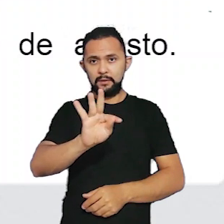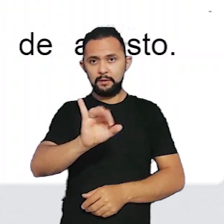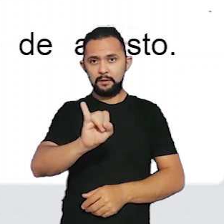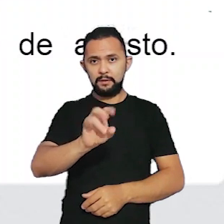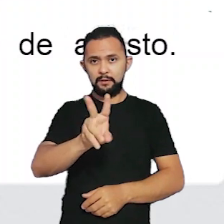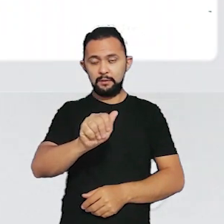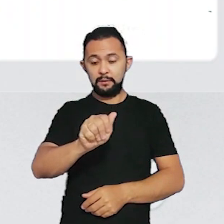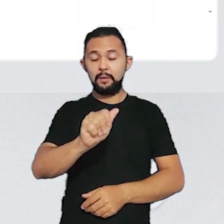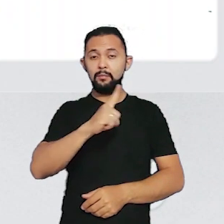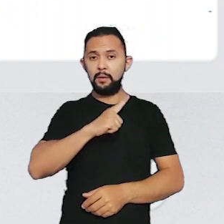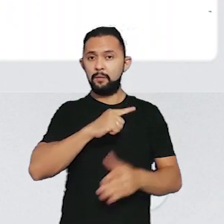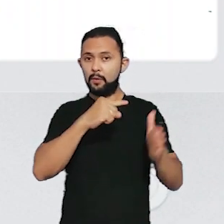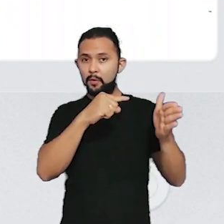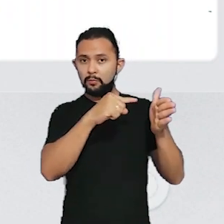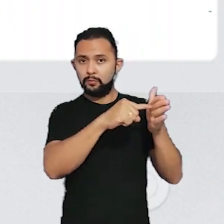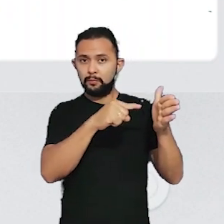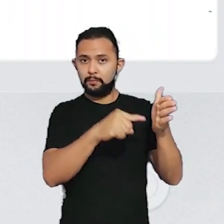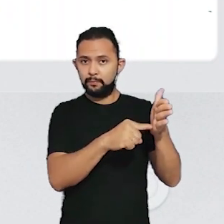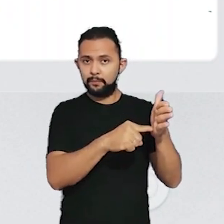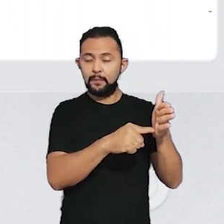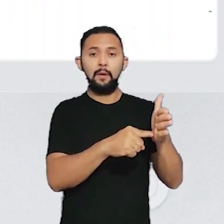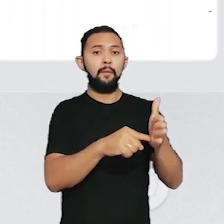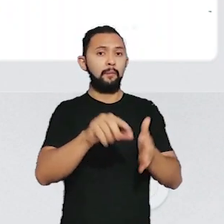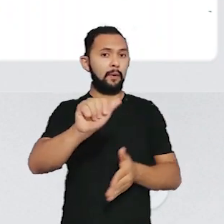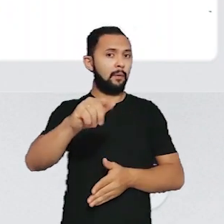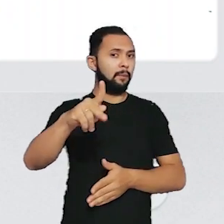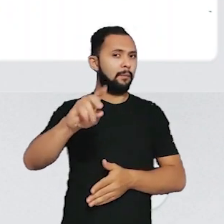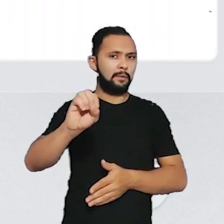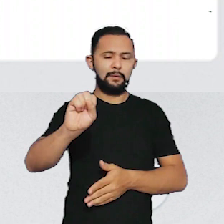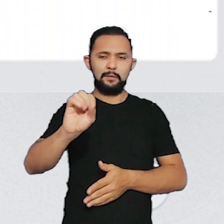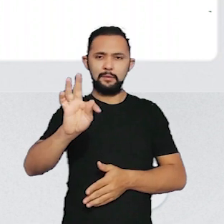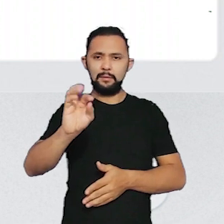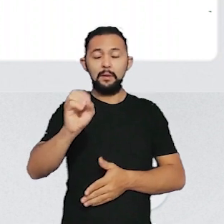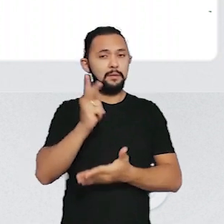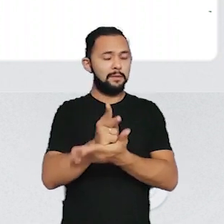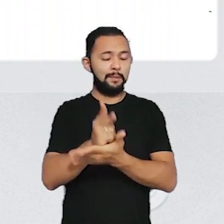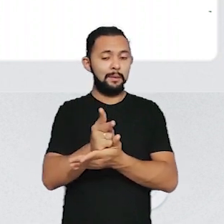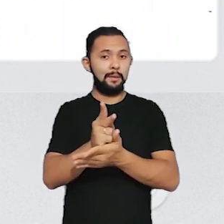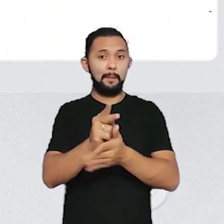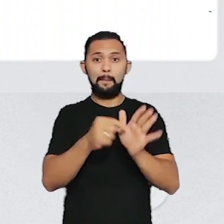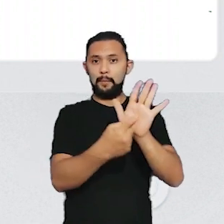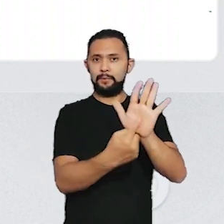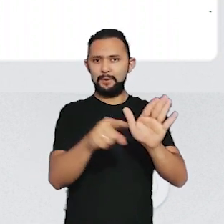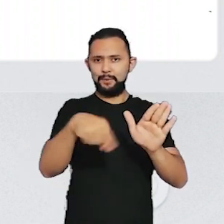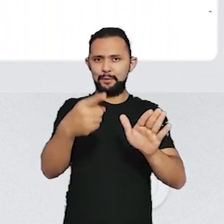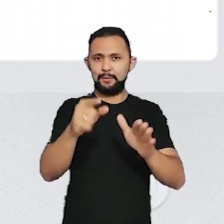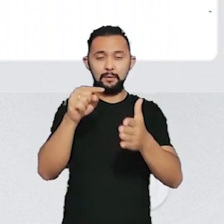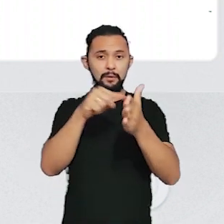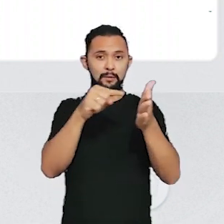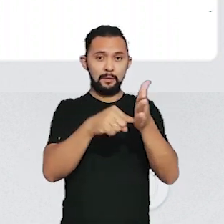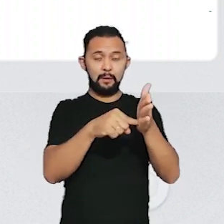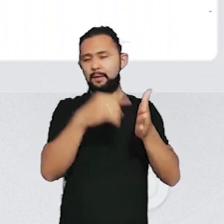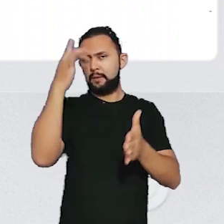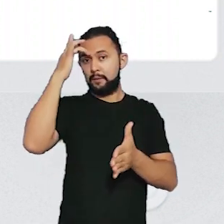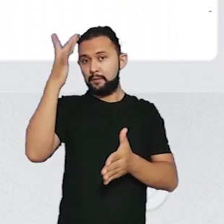de pontuação aí, os 2 pontos. Então, o aposto ele sempre vai aparecer depois desse sinal. Então, ele é muito tranquilo, é